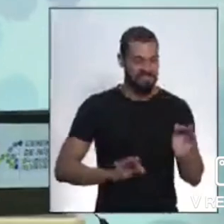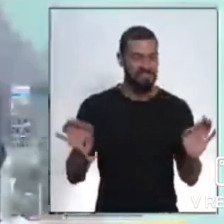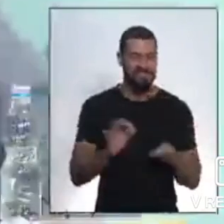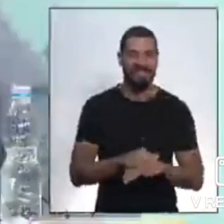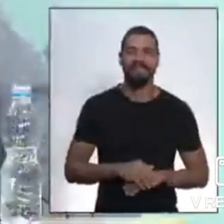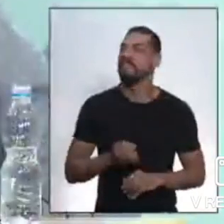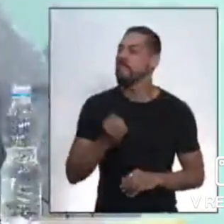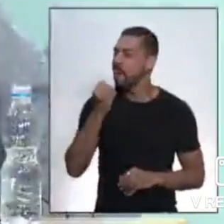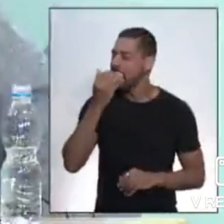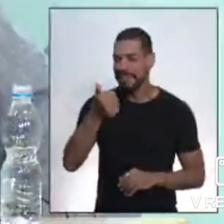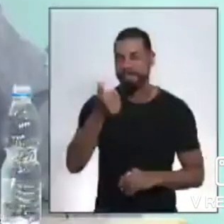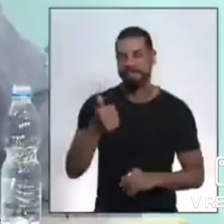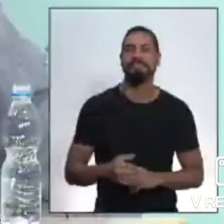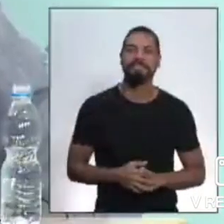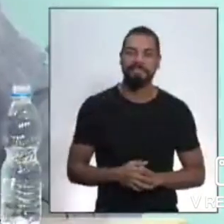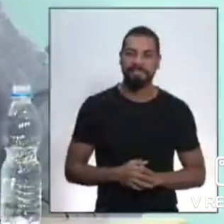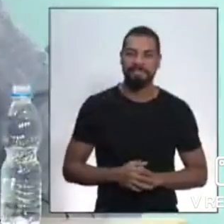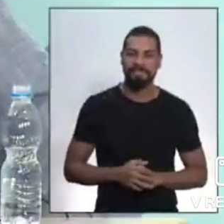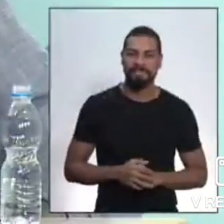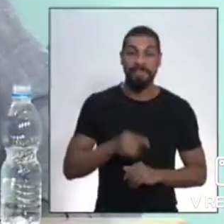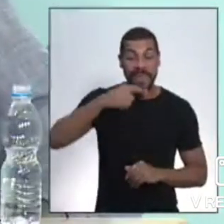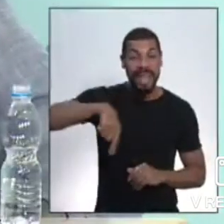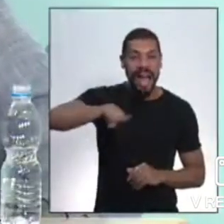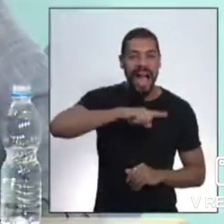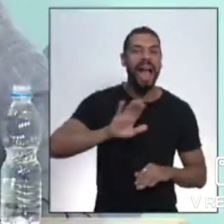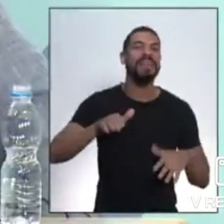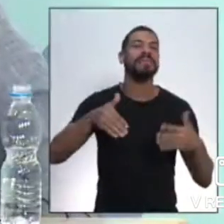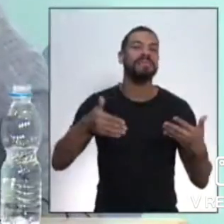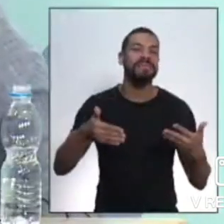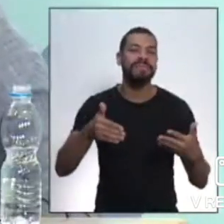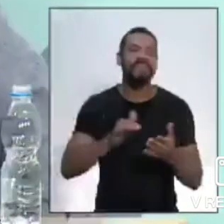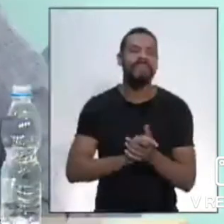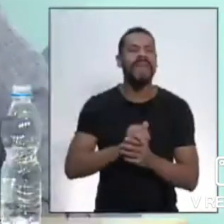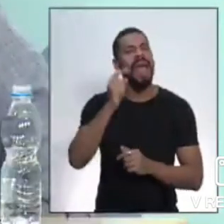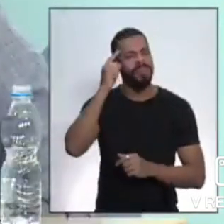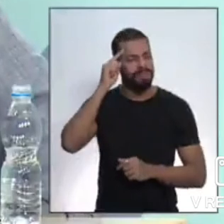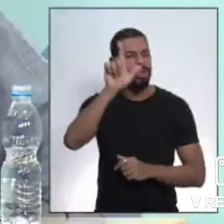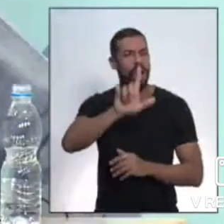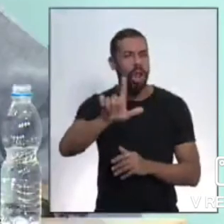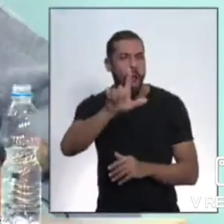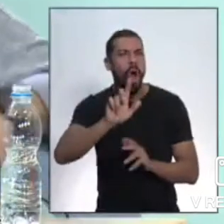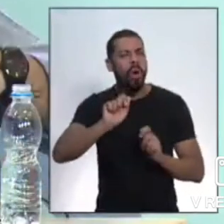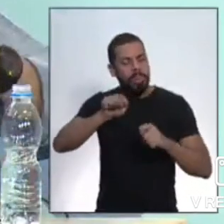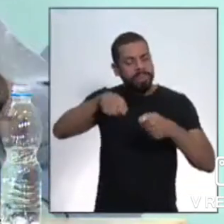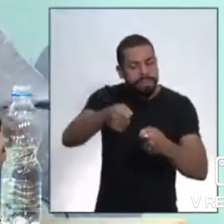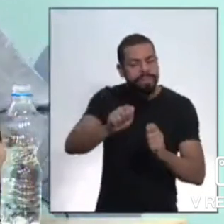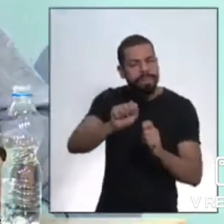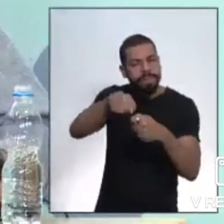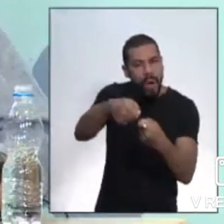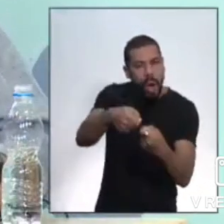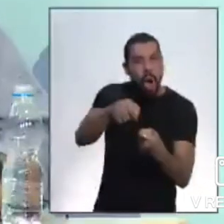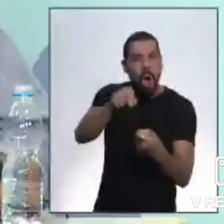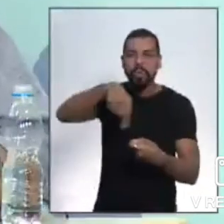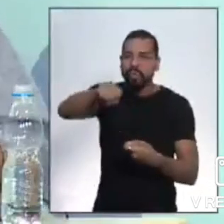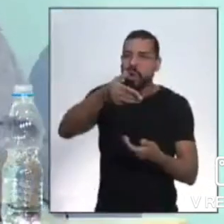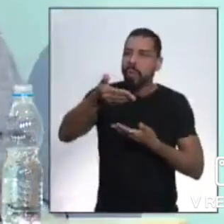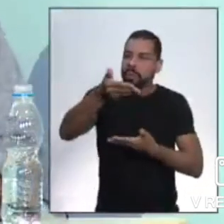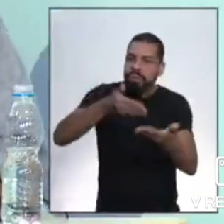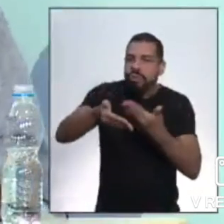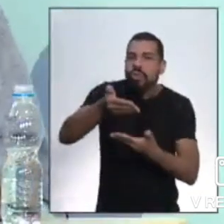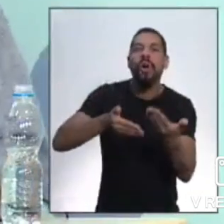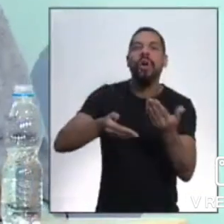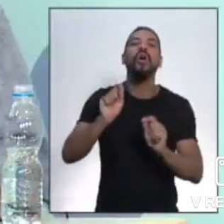Muito bom. Pessoal, é o seguinte, é claro, reforçando que nós estamos aqui, né,